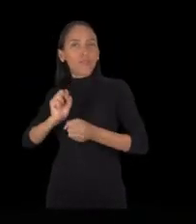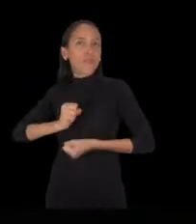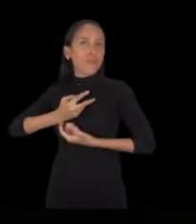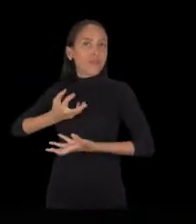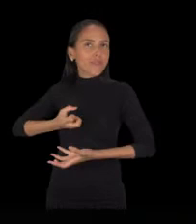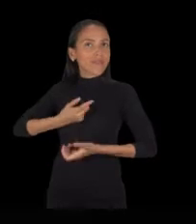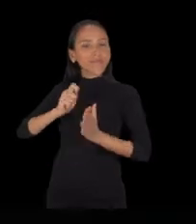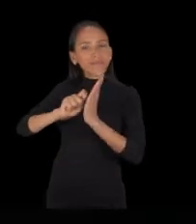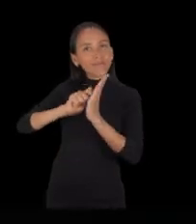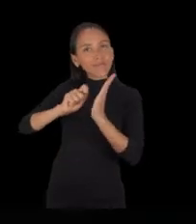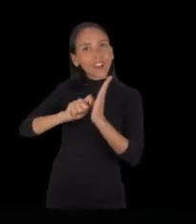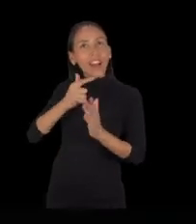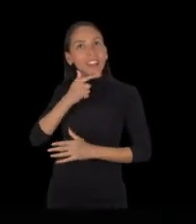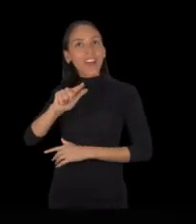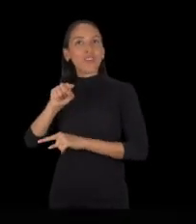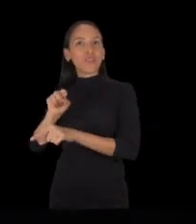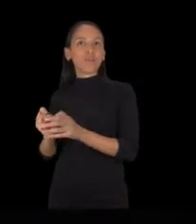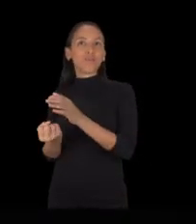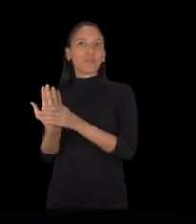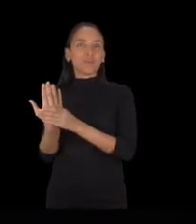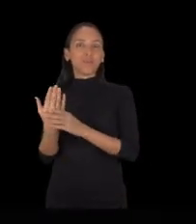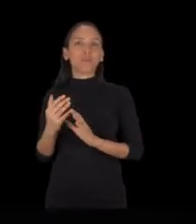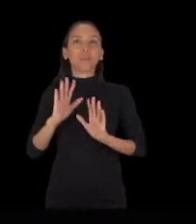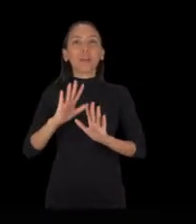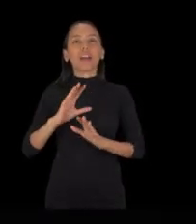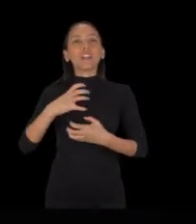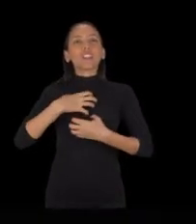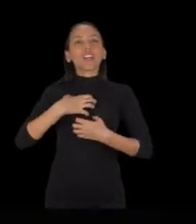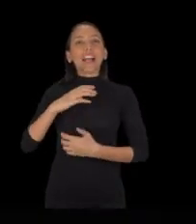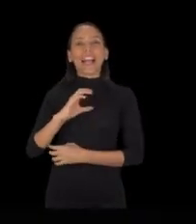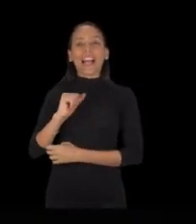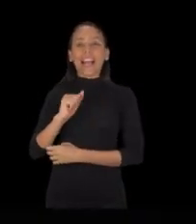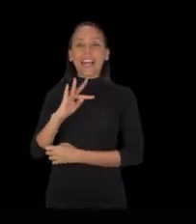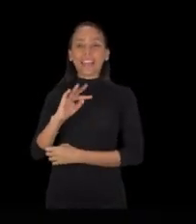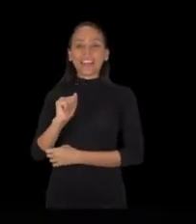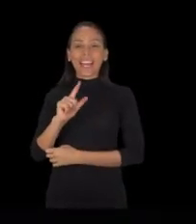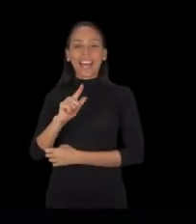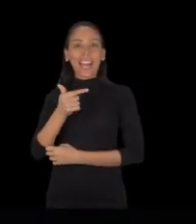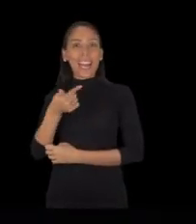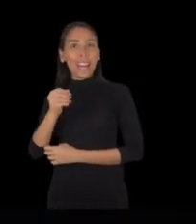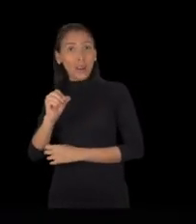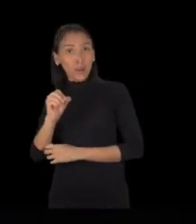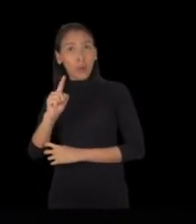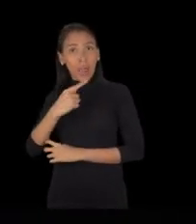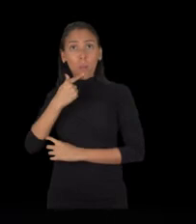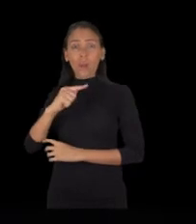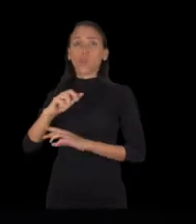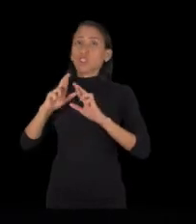os primeiros textos nessa língua. O catalão é uma língua um pouco diferente, porque ela surgiu